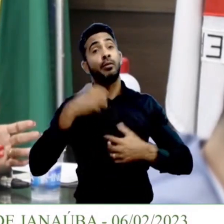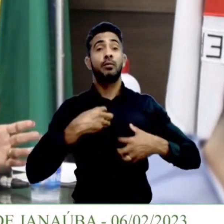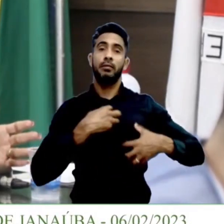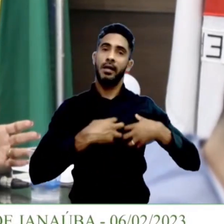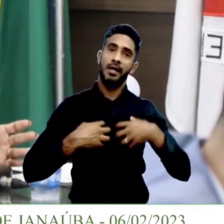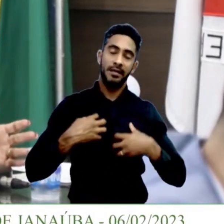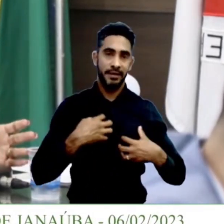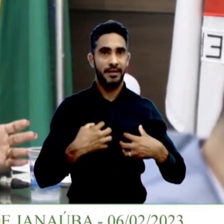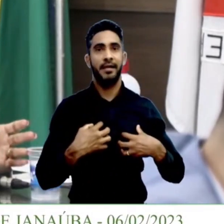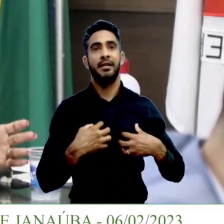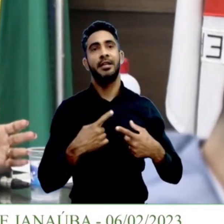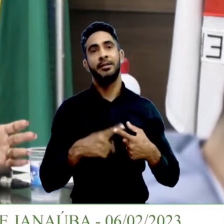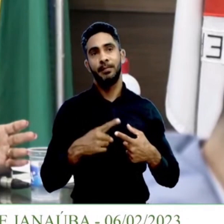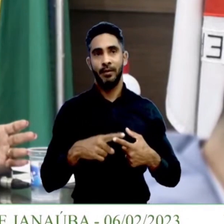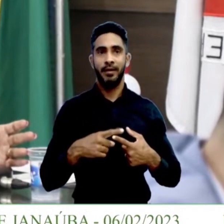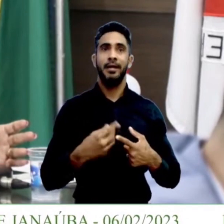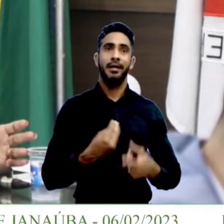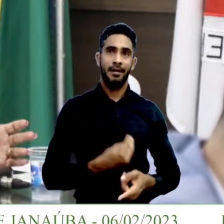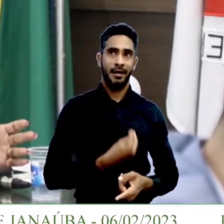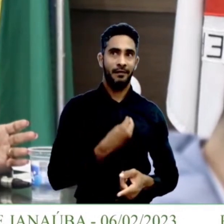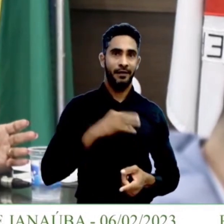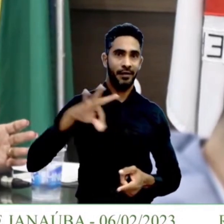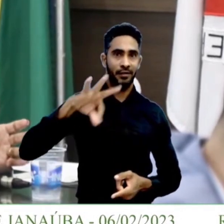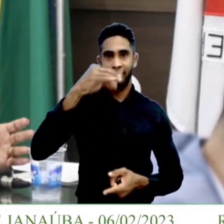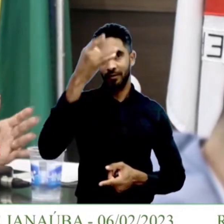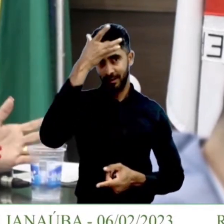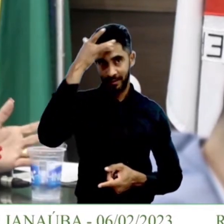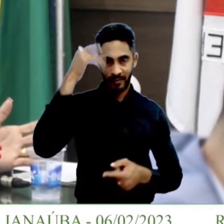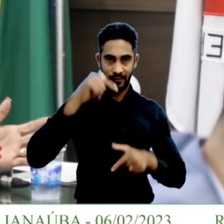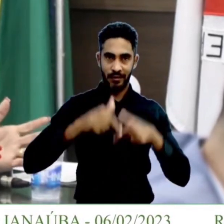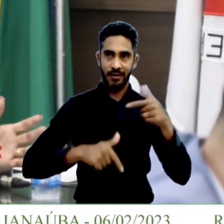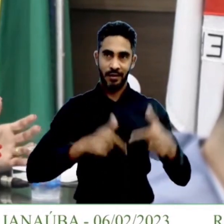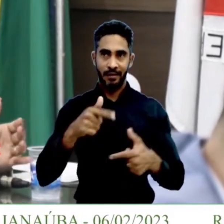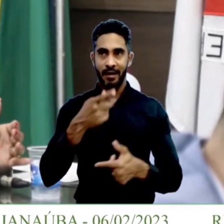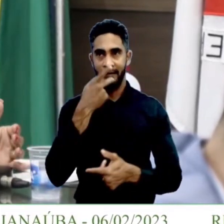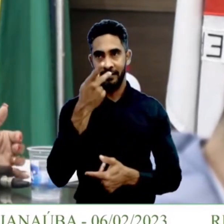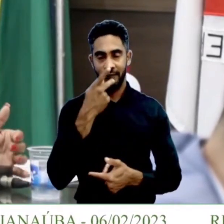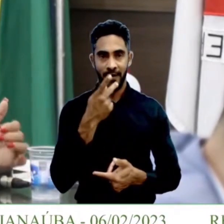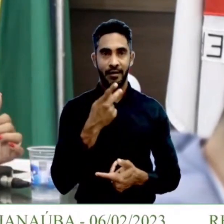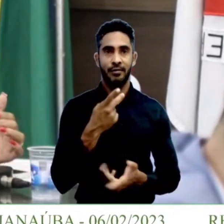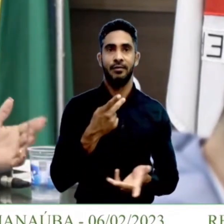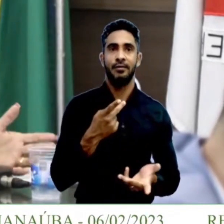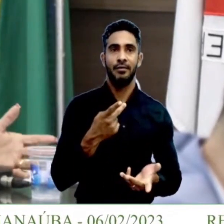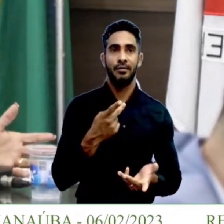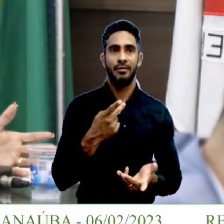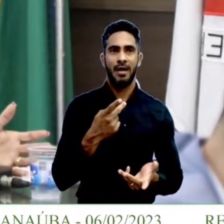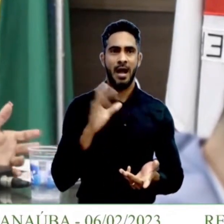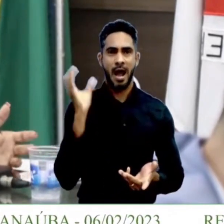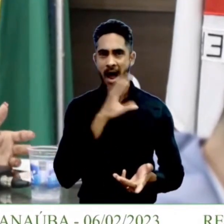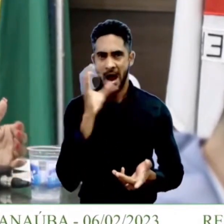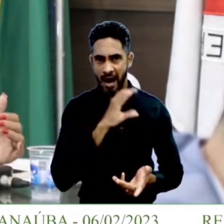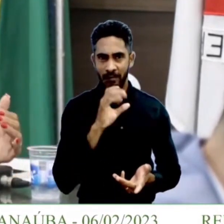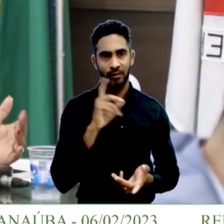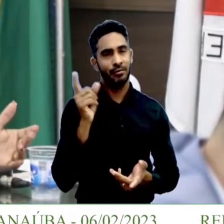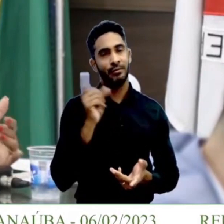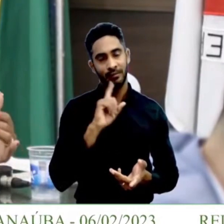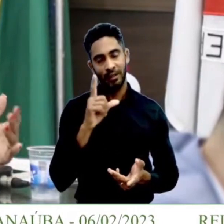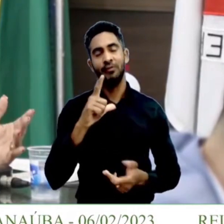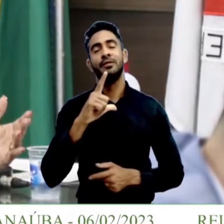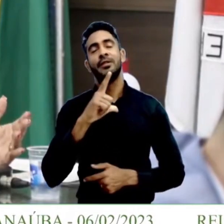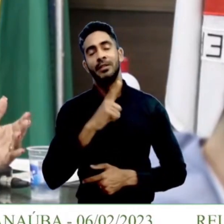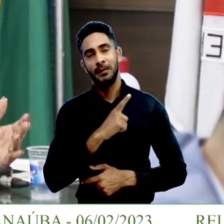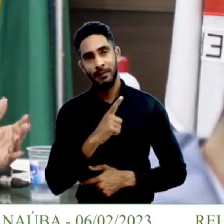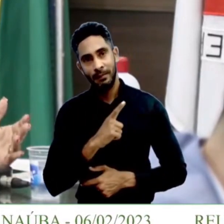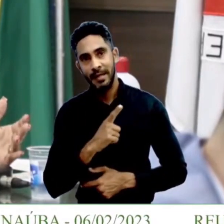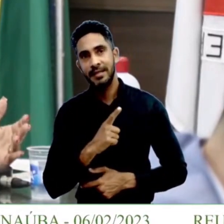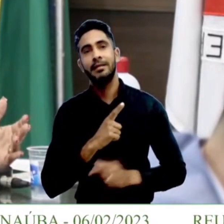isso aí envolve a vida de todos os servidores. E, como o senhor falou, não vai ser de um dia para o outro, mas que tenha